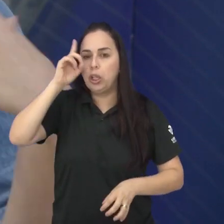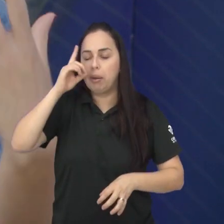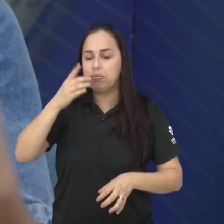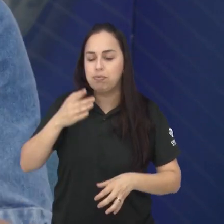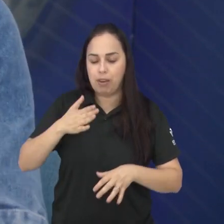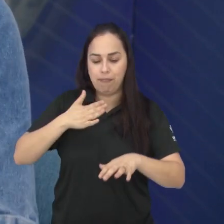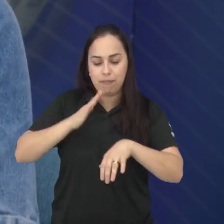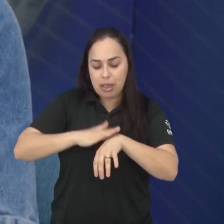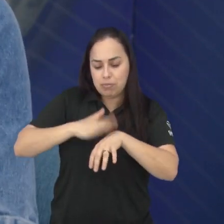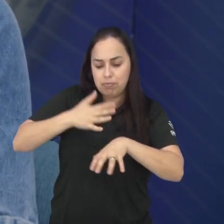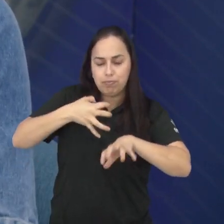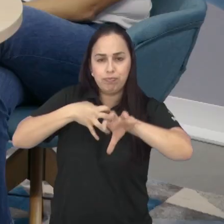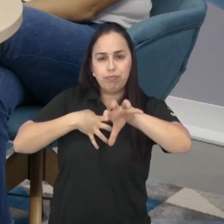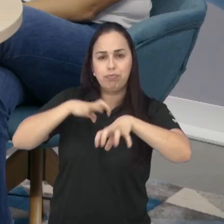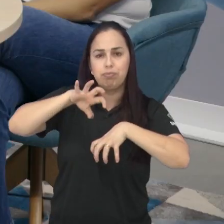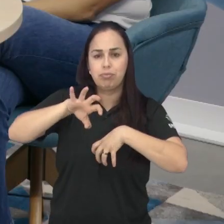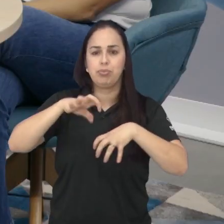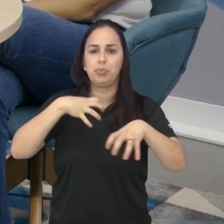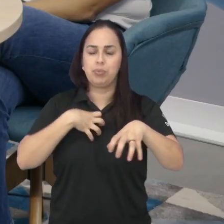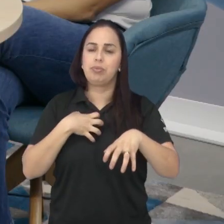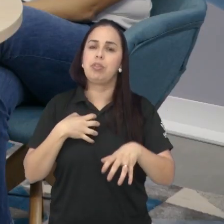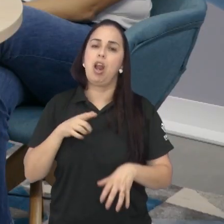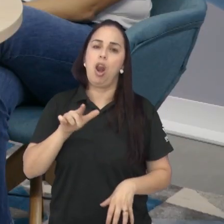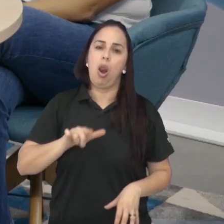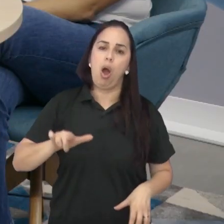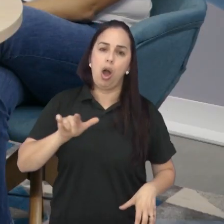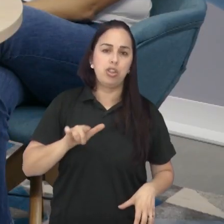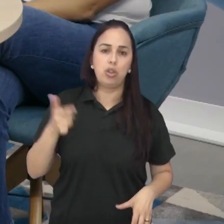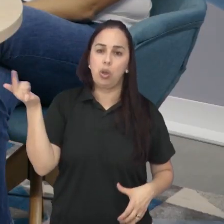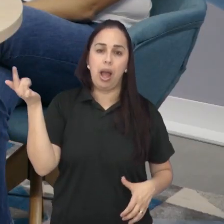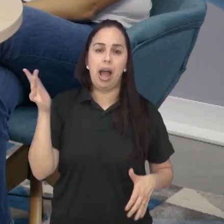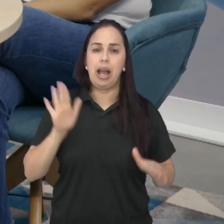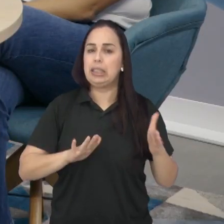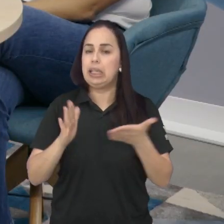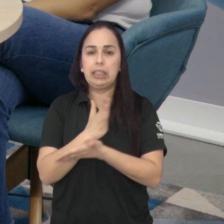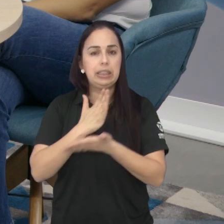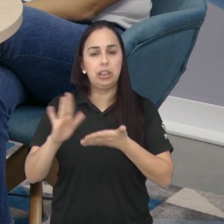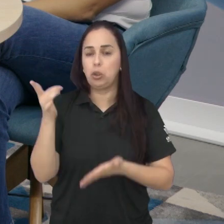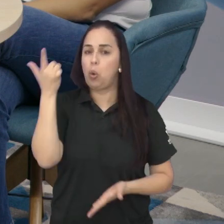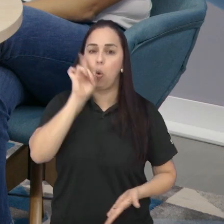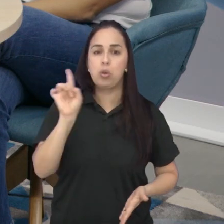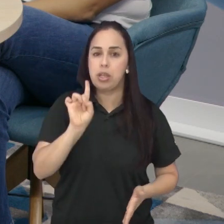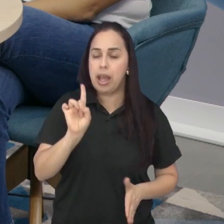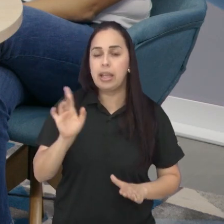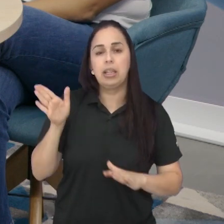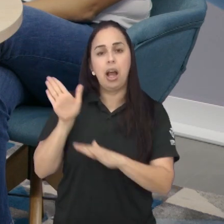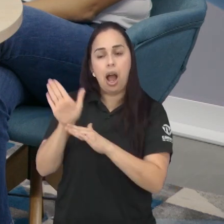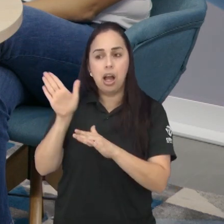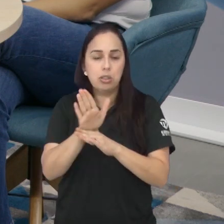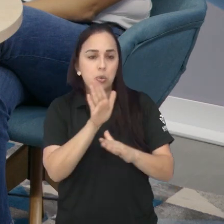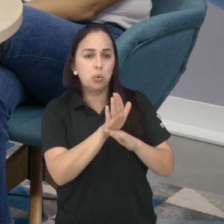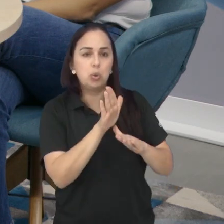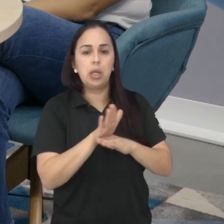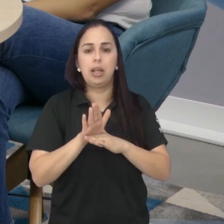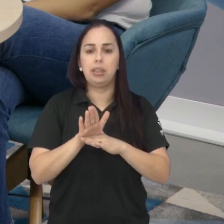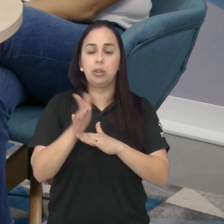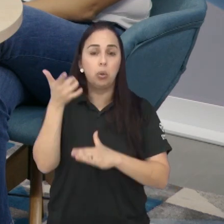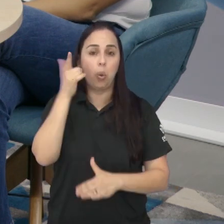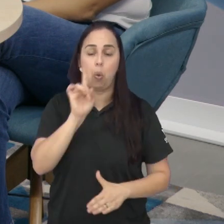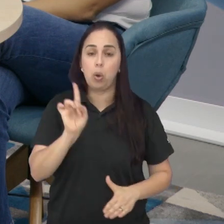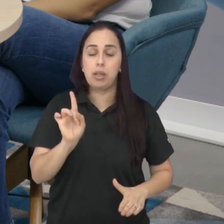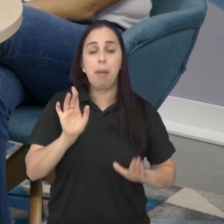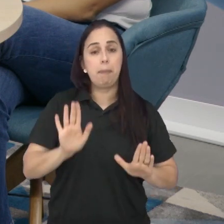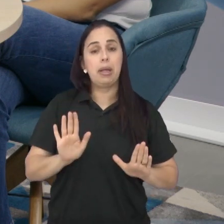E muitas vezes, claro que nem sempre a gente consegue estar disponível para ajudar, né? Ter